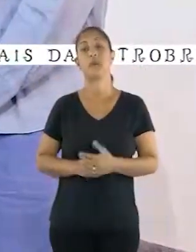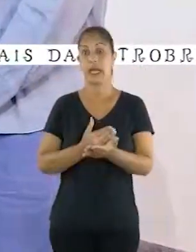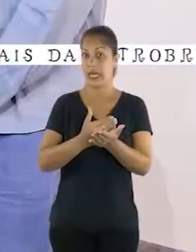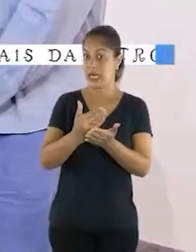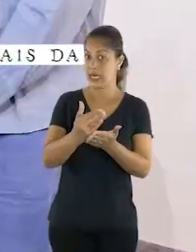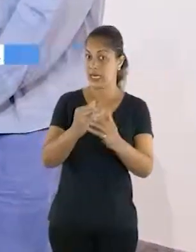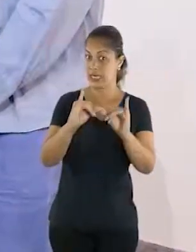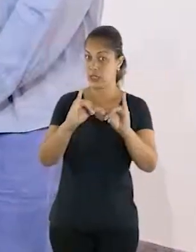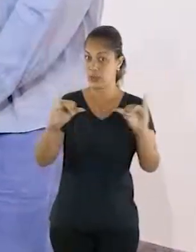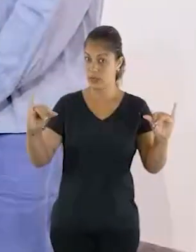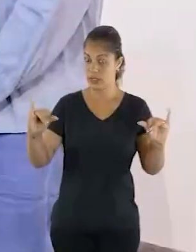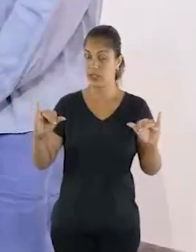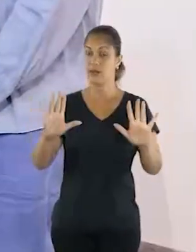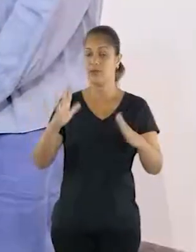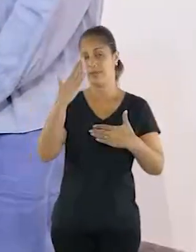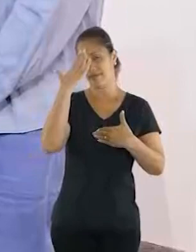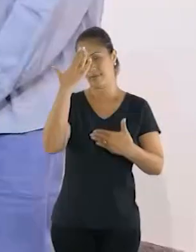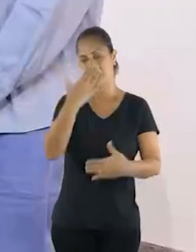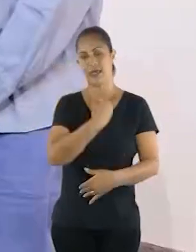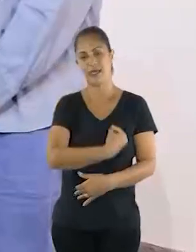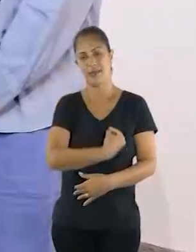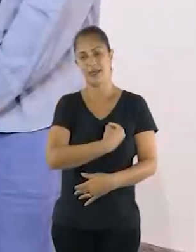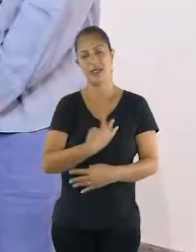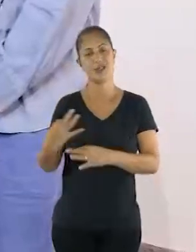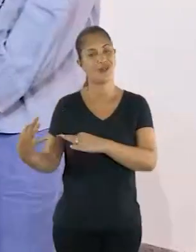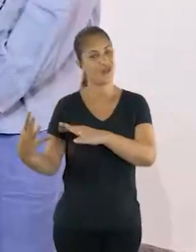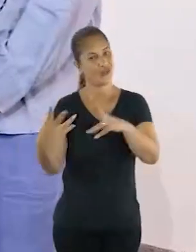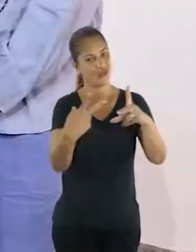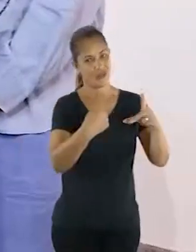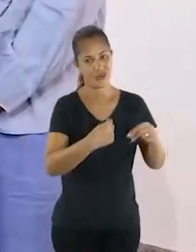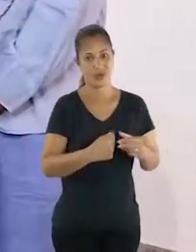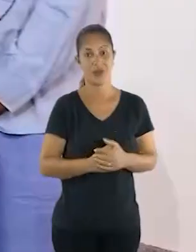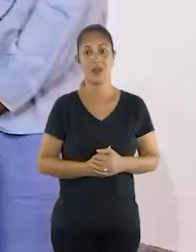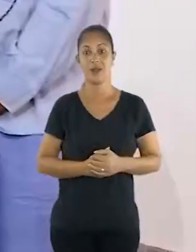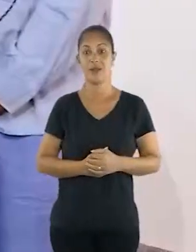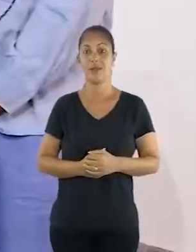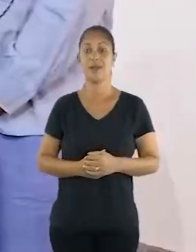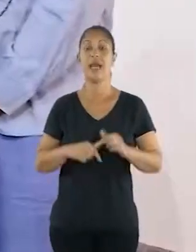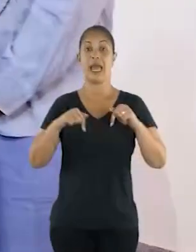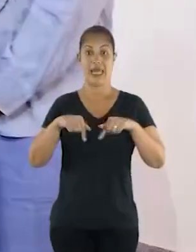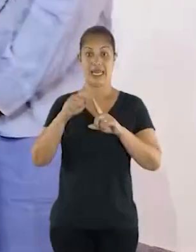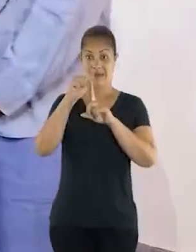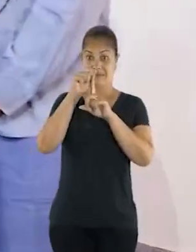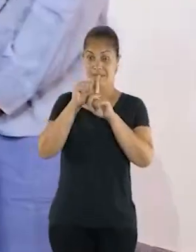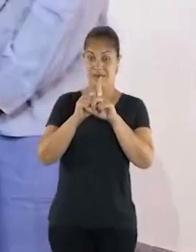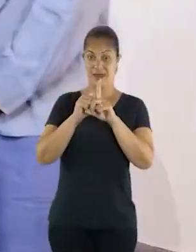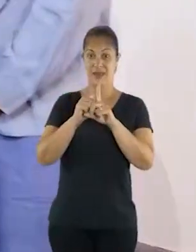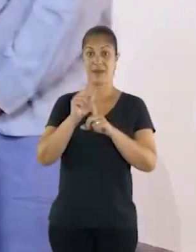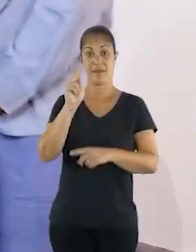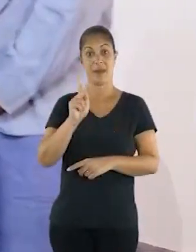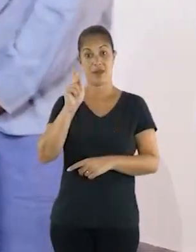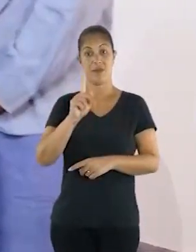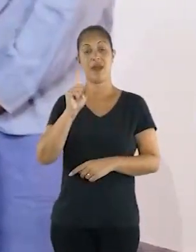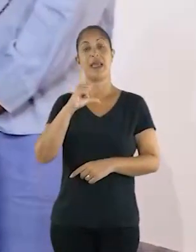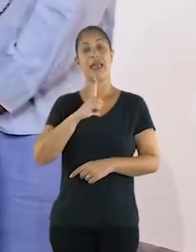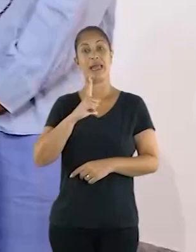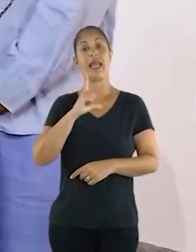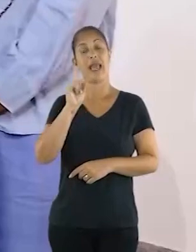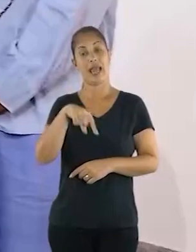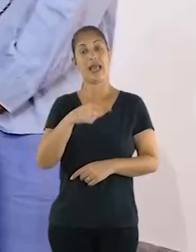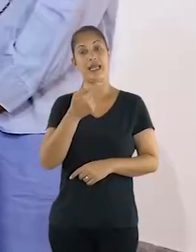a exposição, né? Então, obrigado pela presença de todo mundo. Esse mês a Petrobras está completando 70